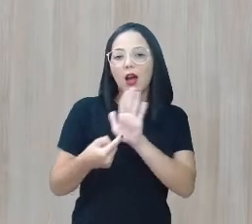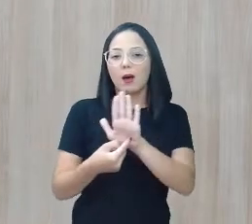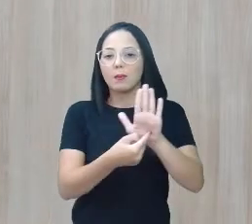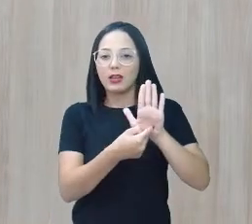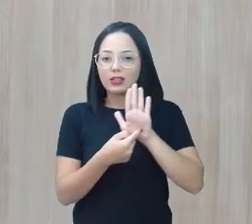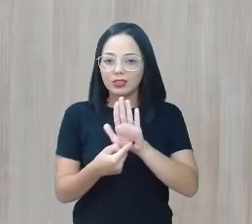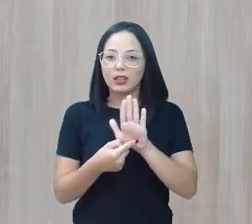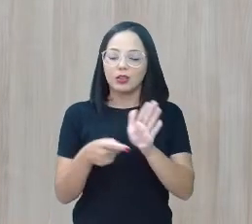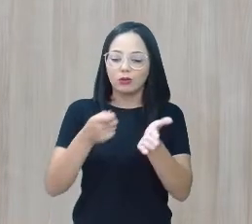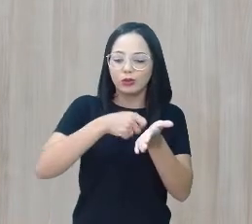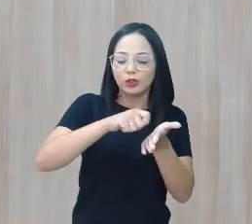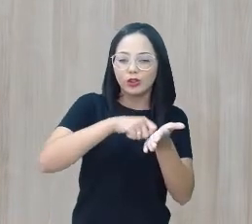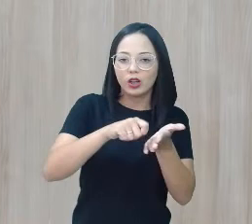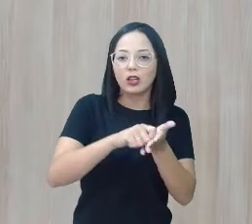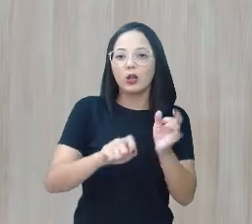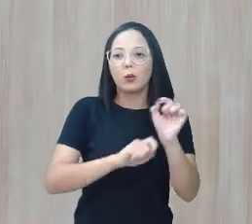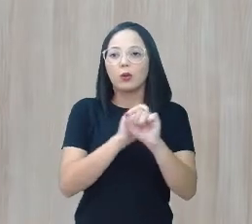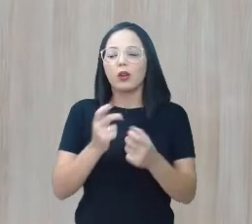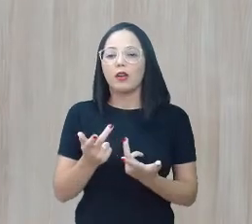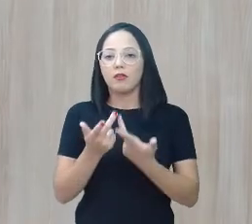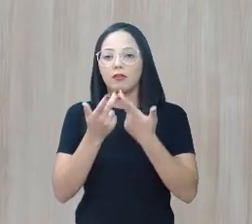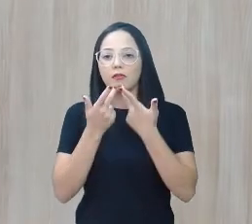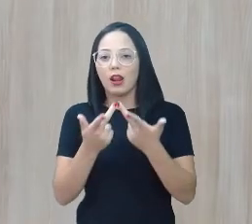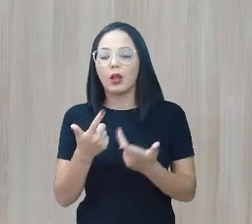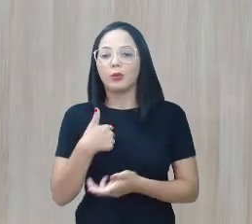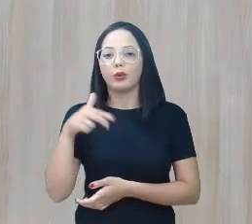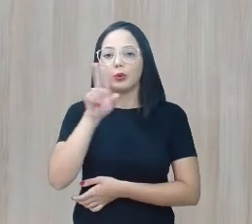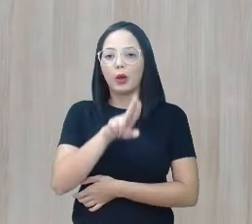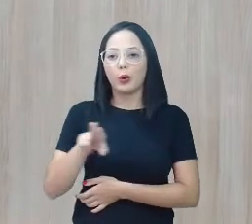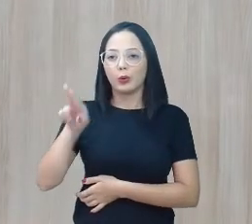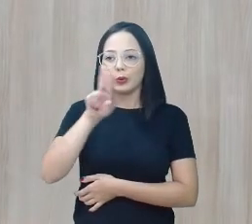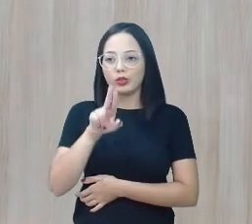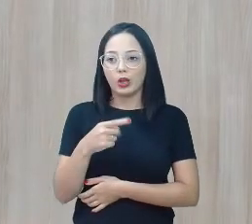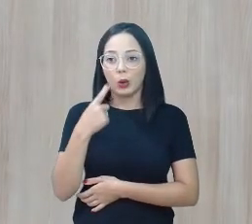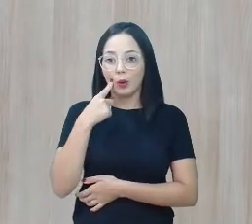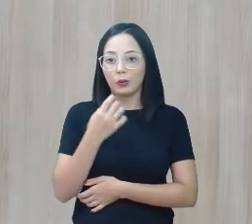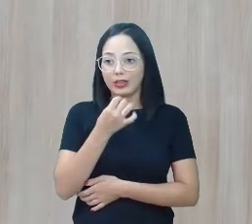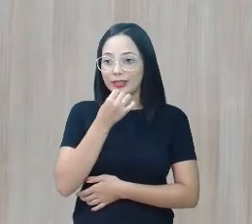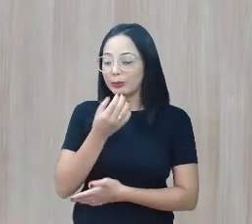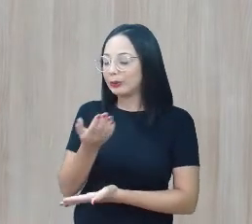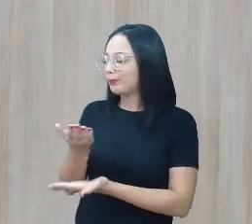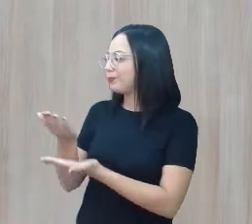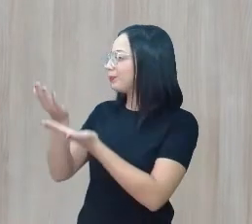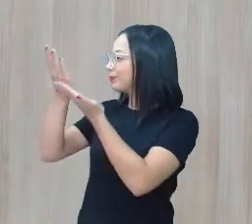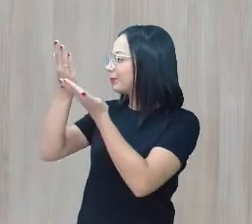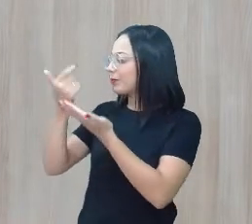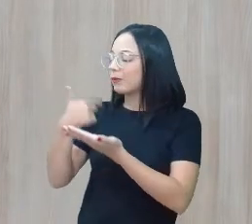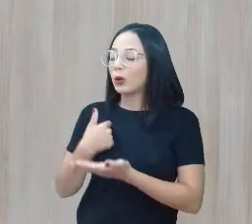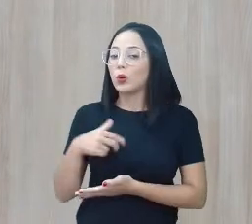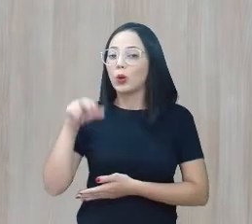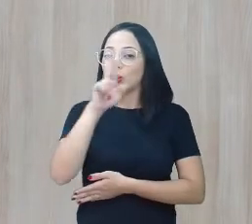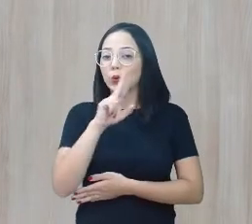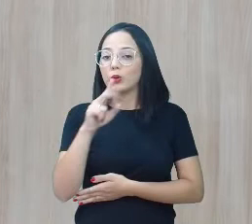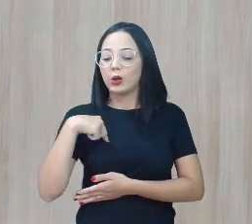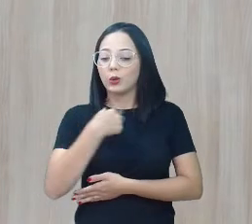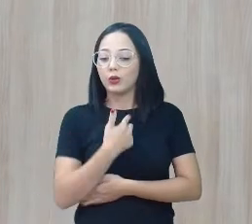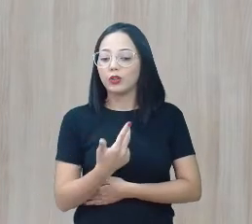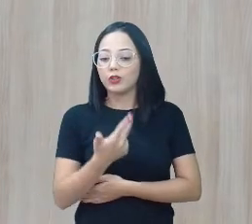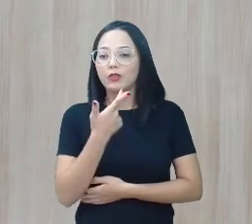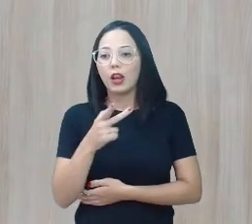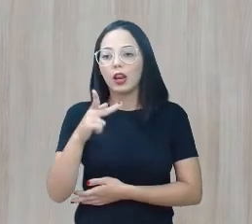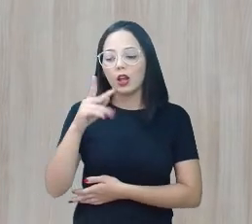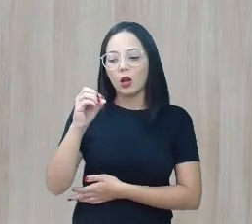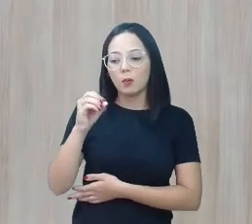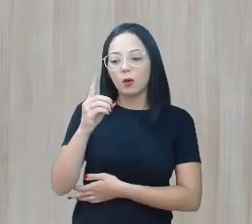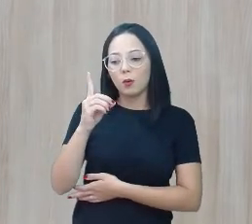apresentam, não é, na escrita quando é falado, como eu usei este exemplo anterior. Quando pronunciamos poder